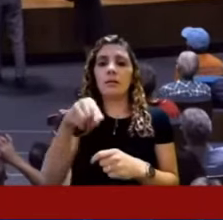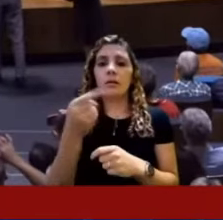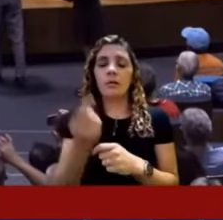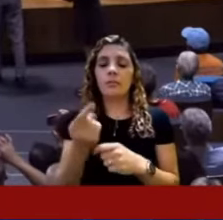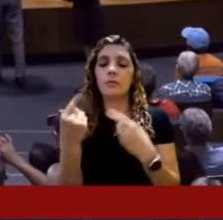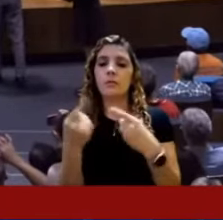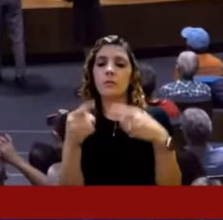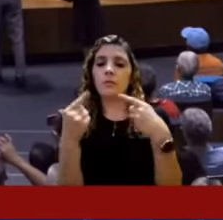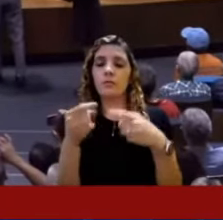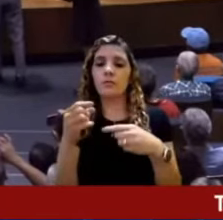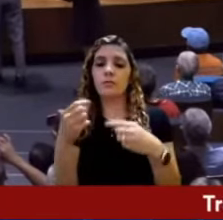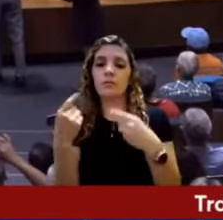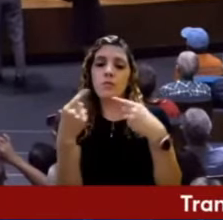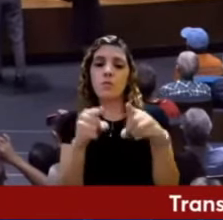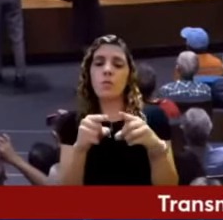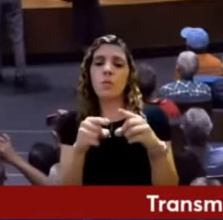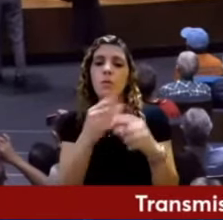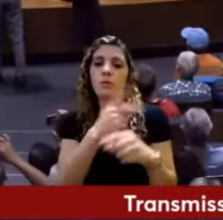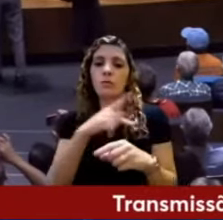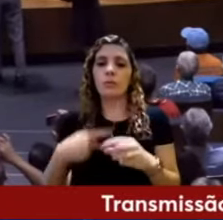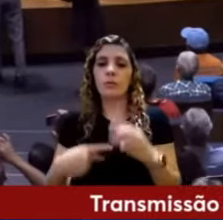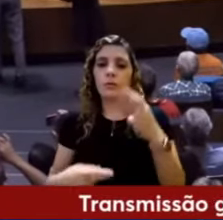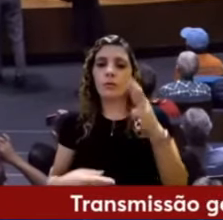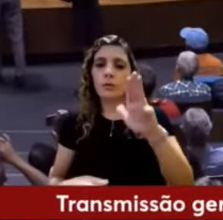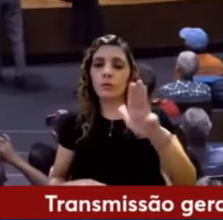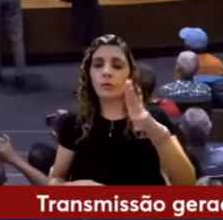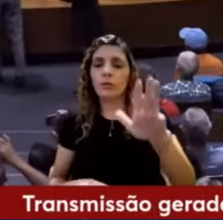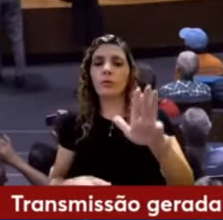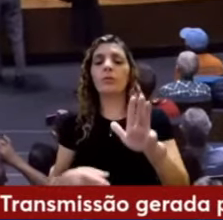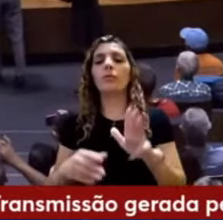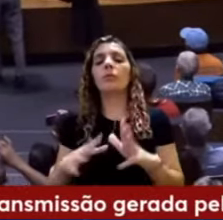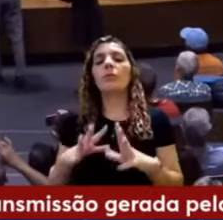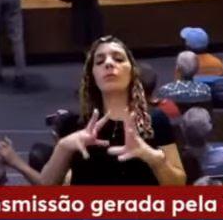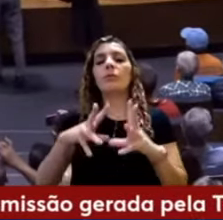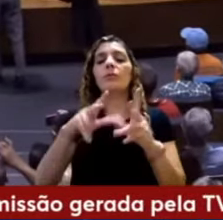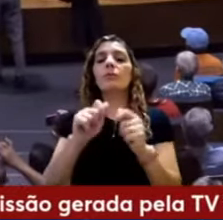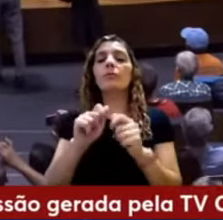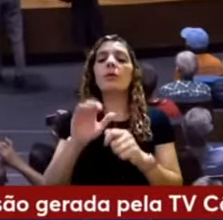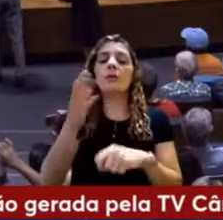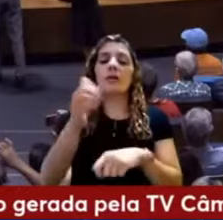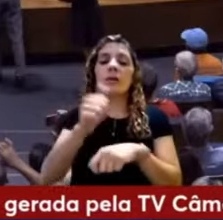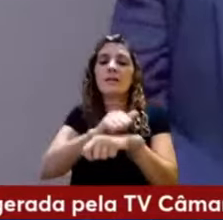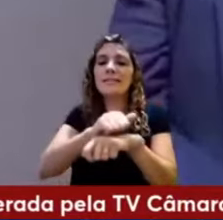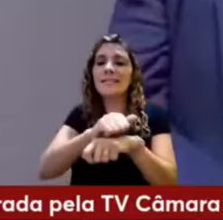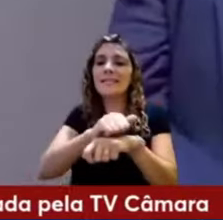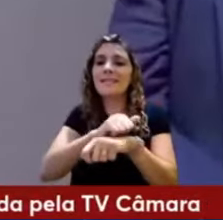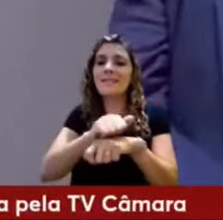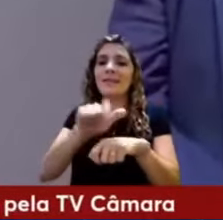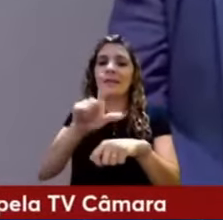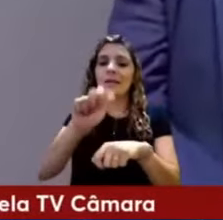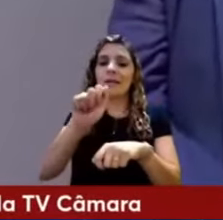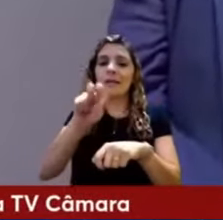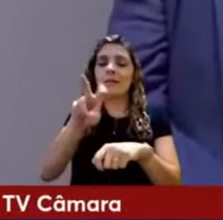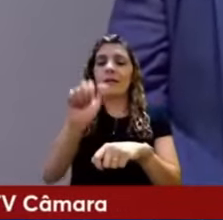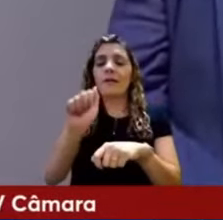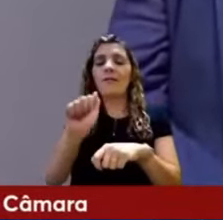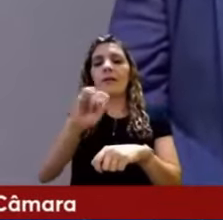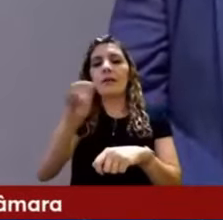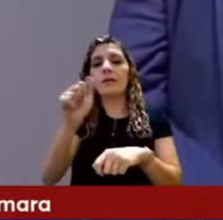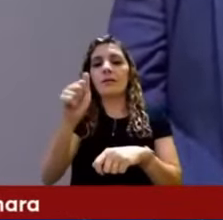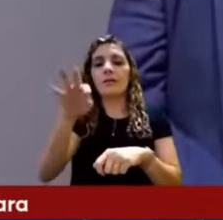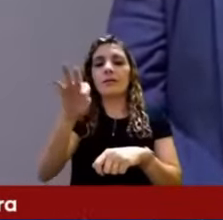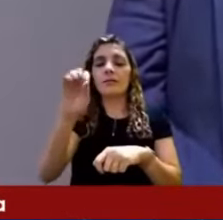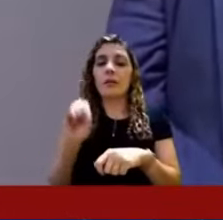contra o presidente Lula, na desconstrução do que foi a Lava Jato, isso foi muito importante. Acho que essa história que a Tereza Cruvinel conta